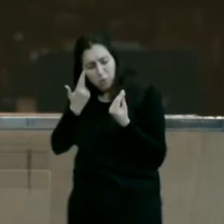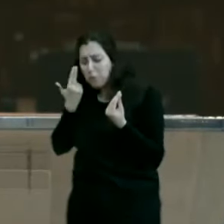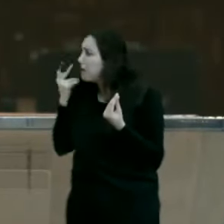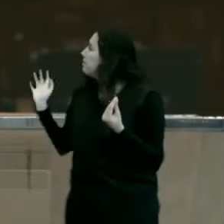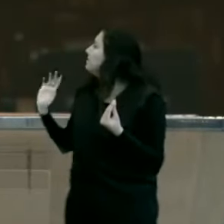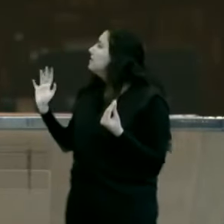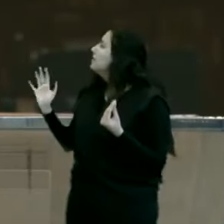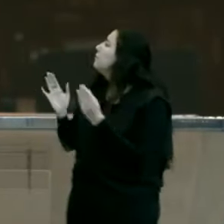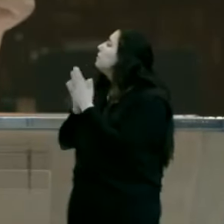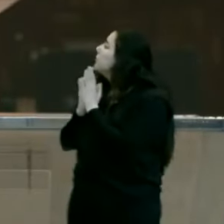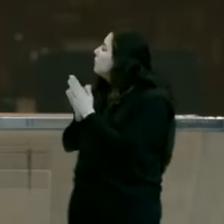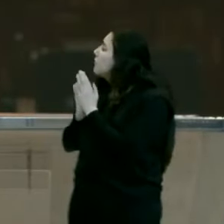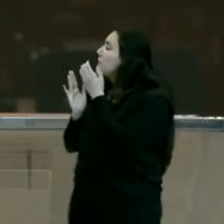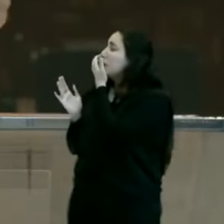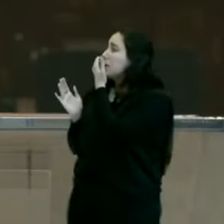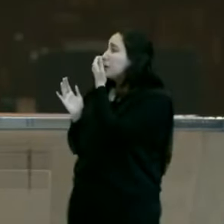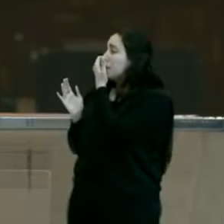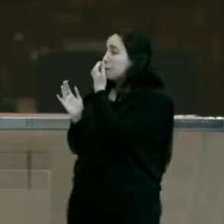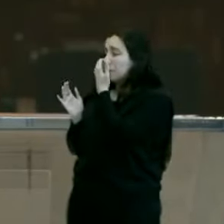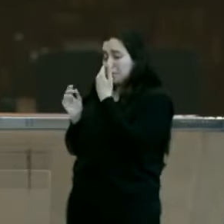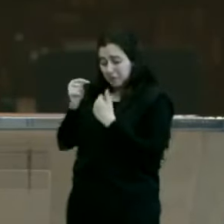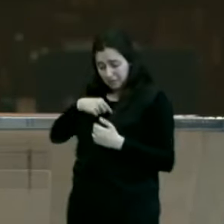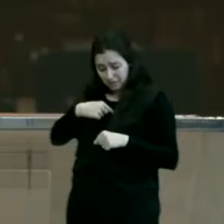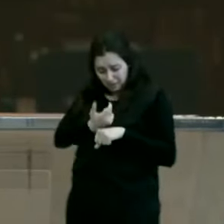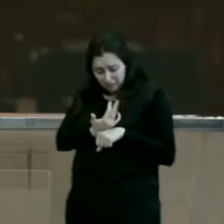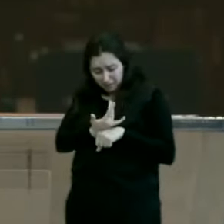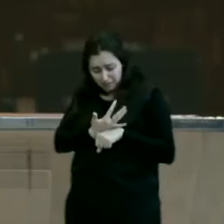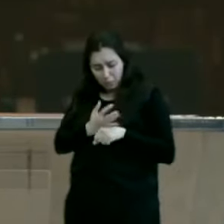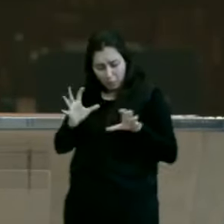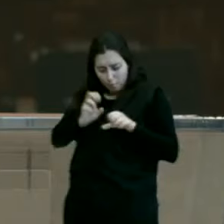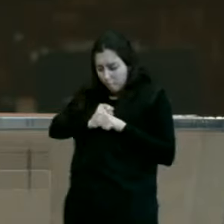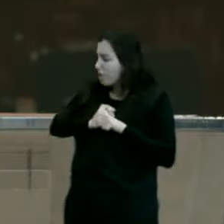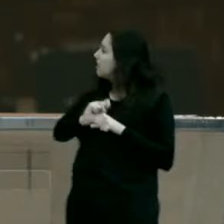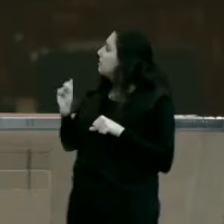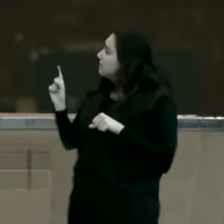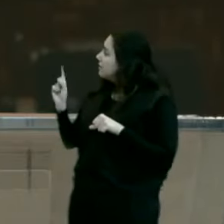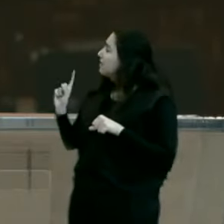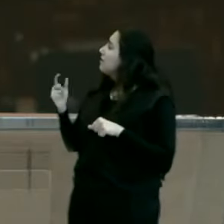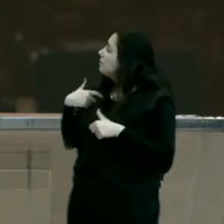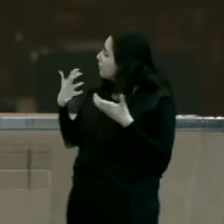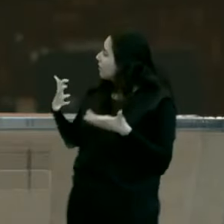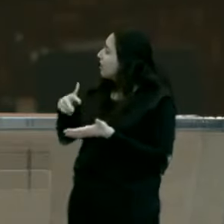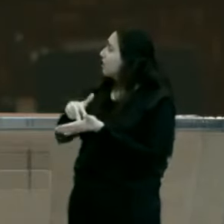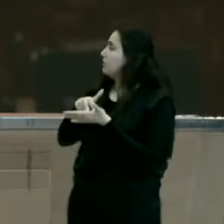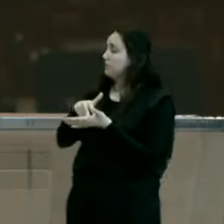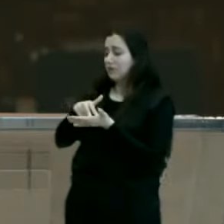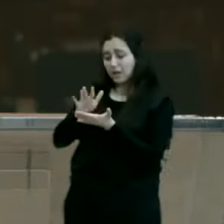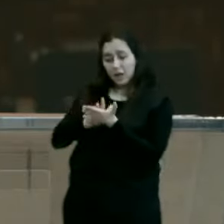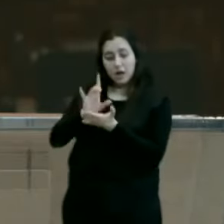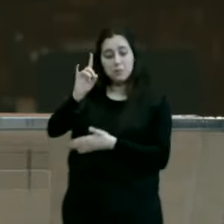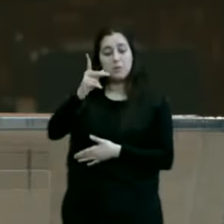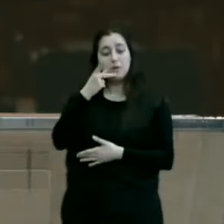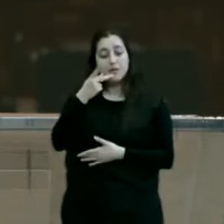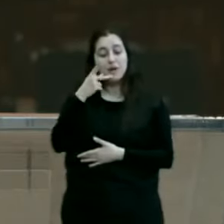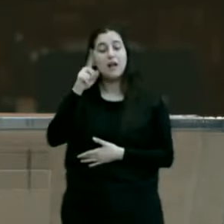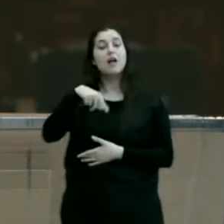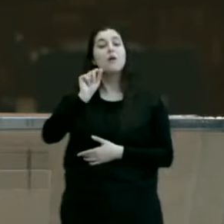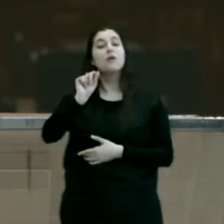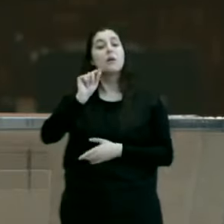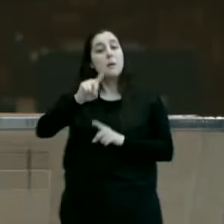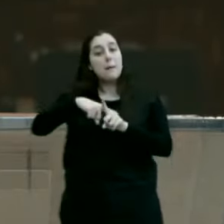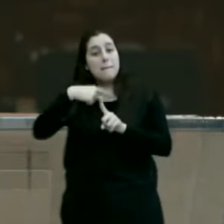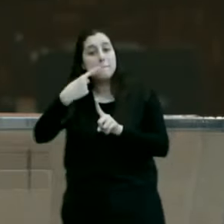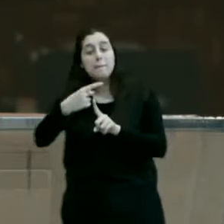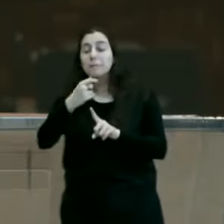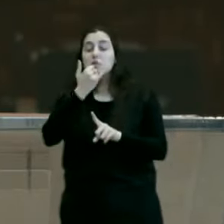o avivamento do meu coração não se esfrie. A palavra está dizendo aqui, é tornar mais vivo,